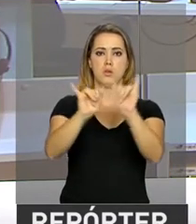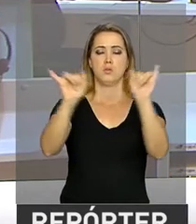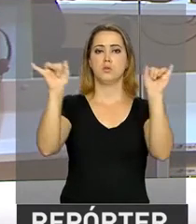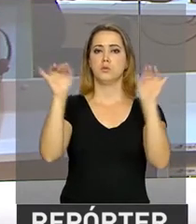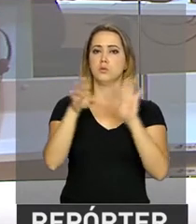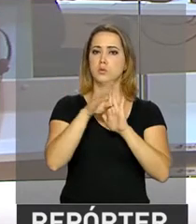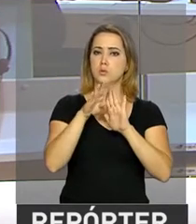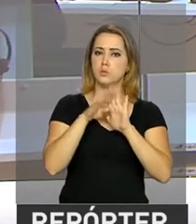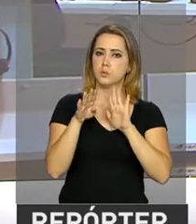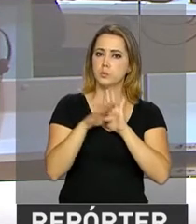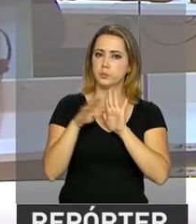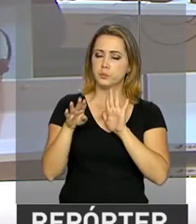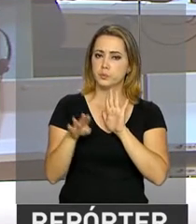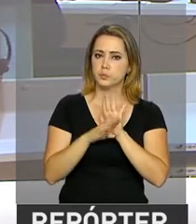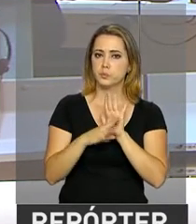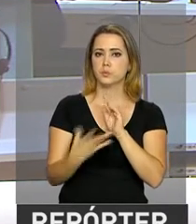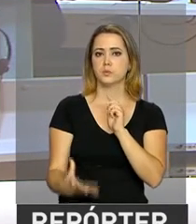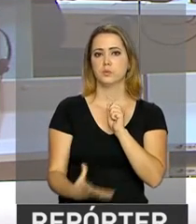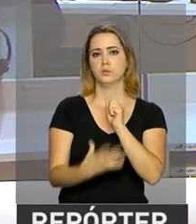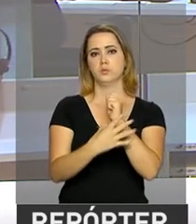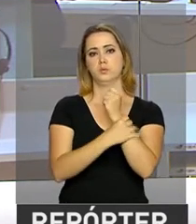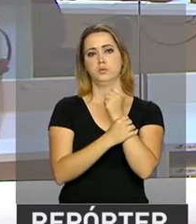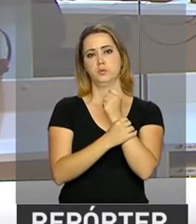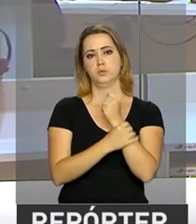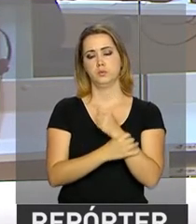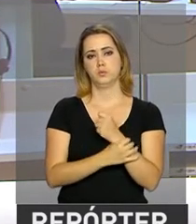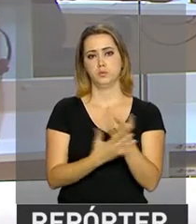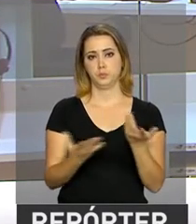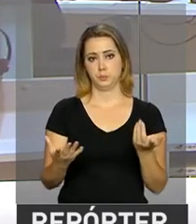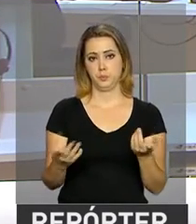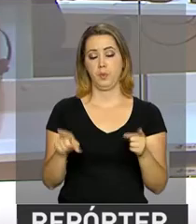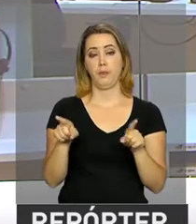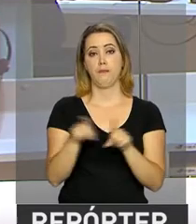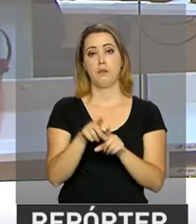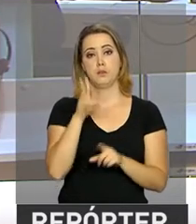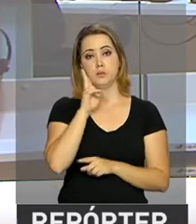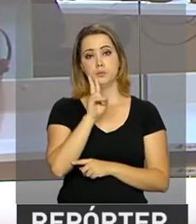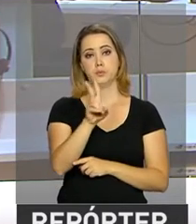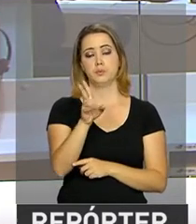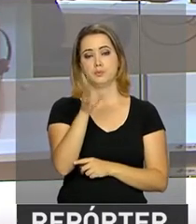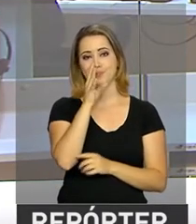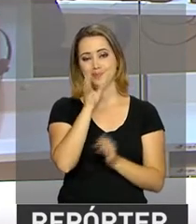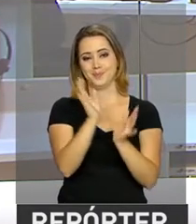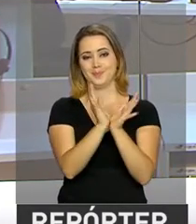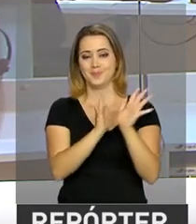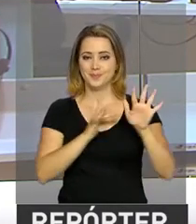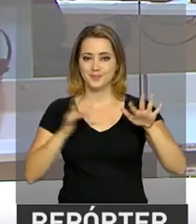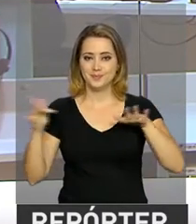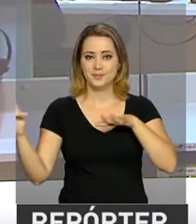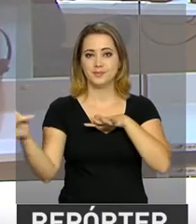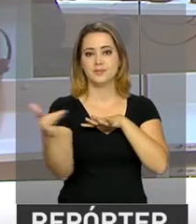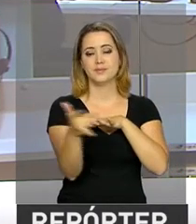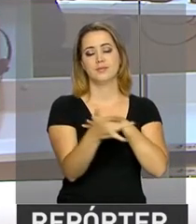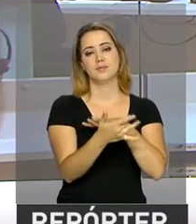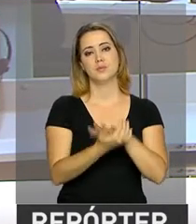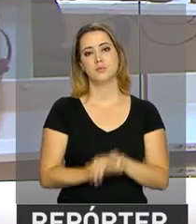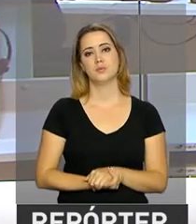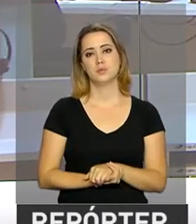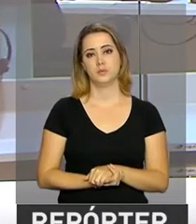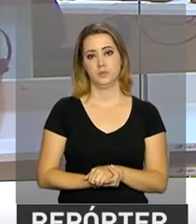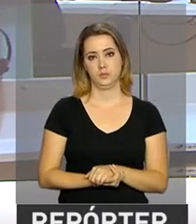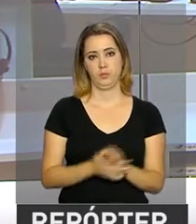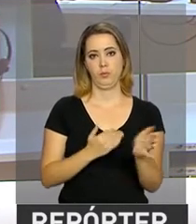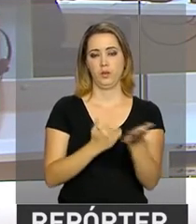durante anúncio das medidas do plano nacional de segurança pública acompanhe as novidades também pelas nossas redes